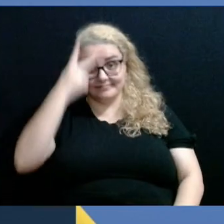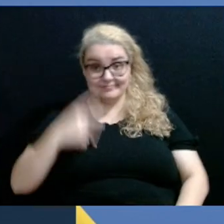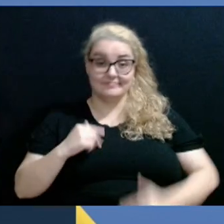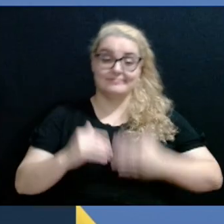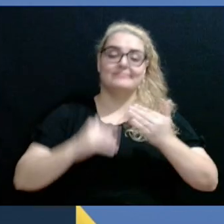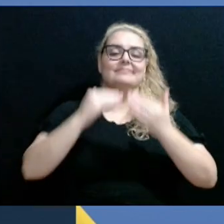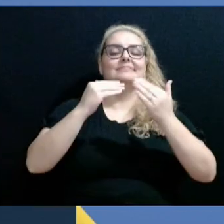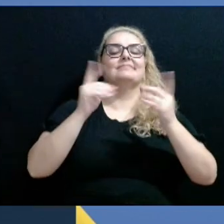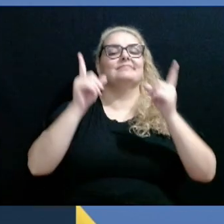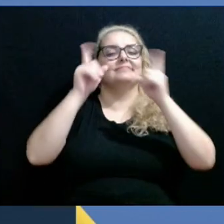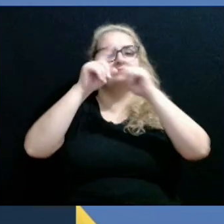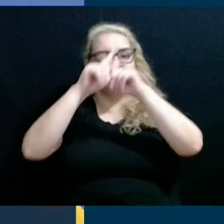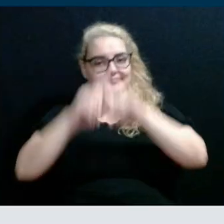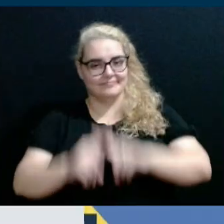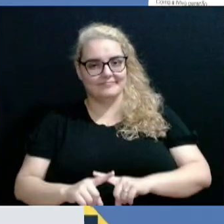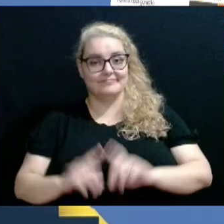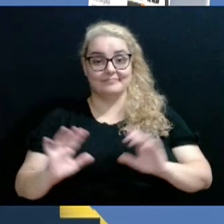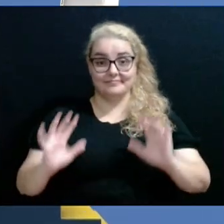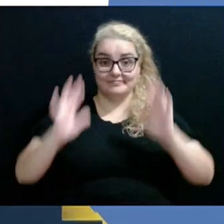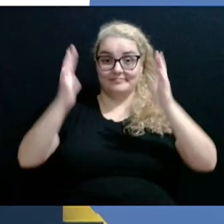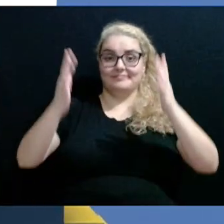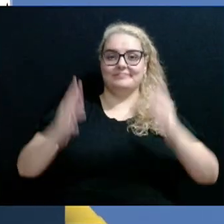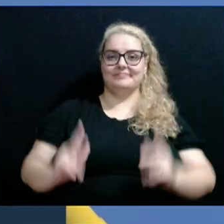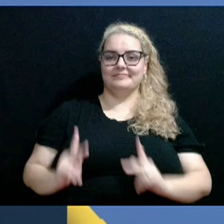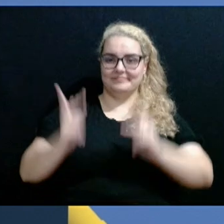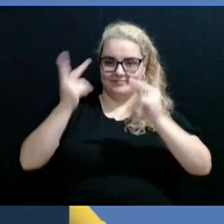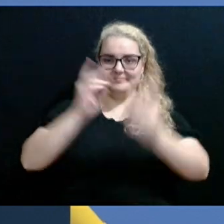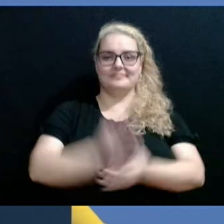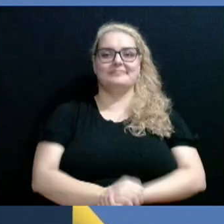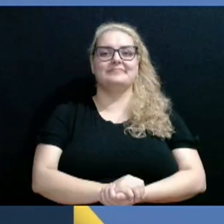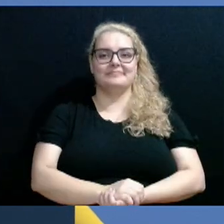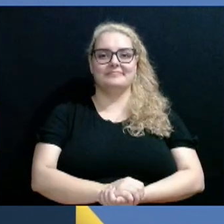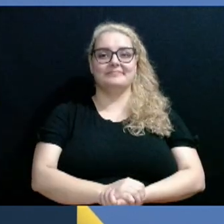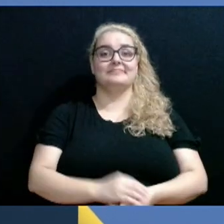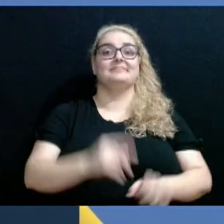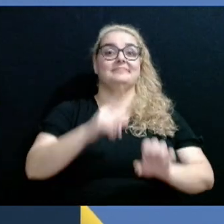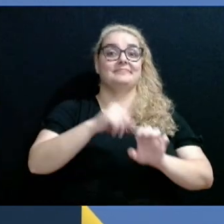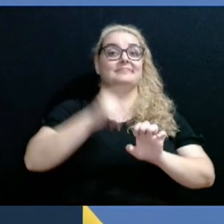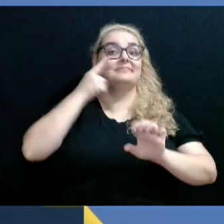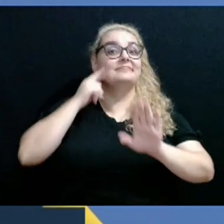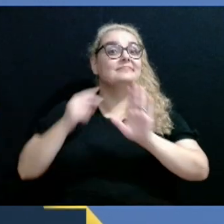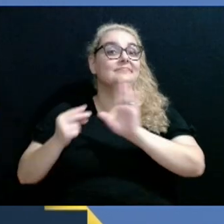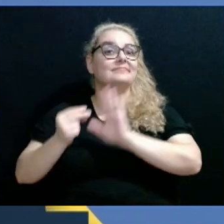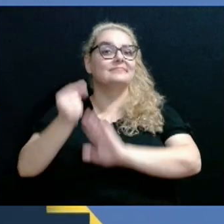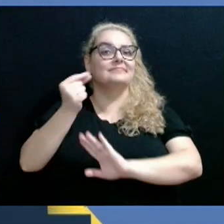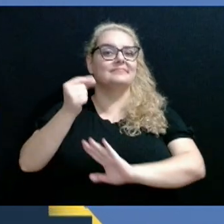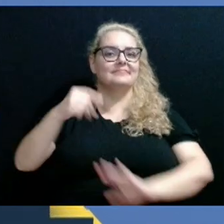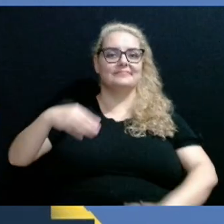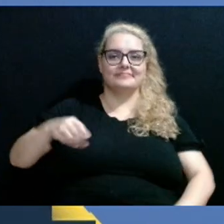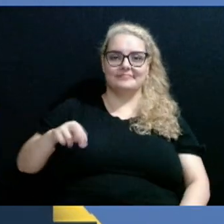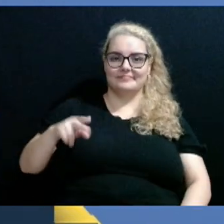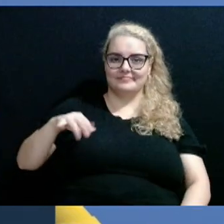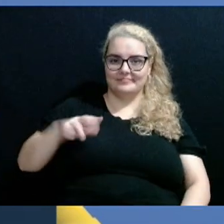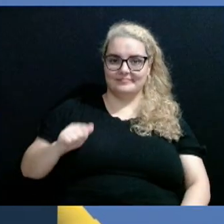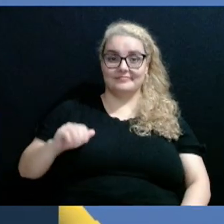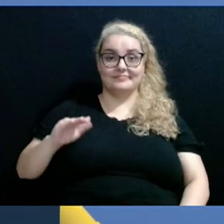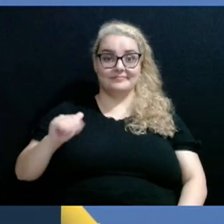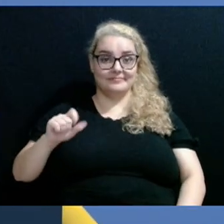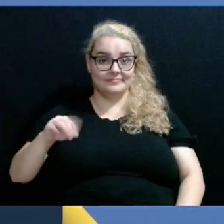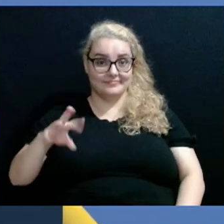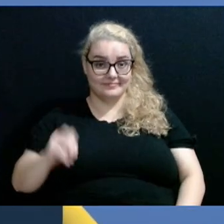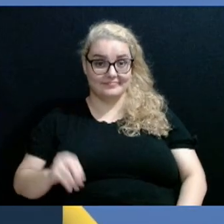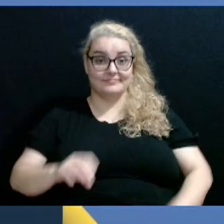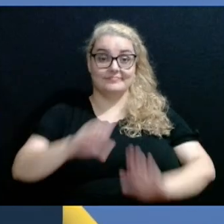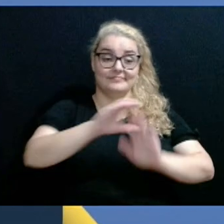e celebrando conquistas. Empreendedorismo Criativo, de Mariana Castro. Capítulo a